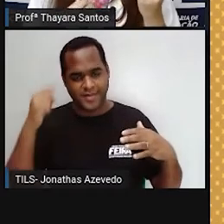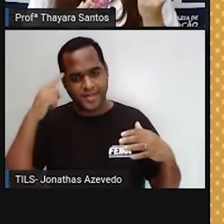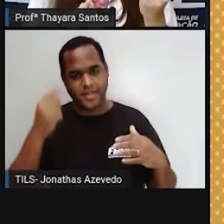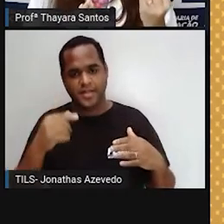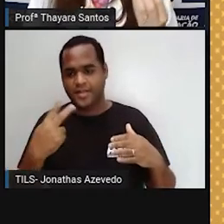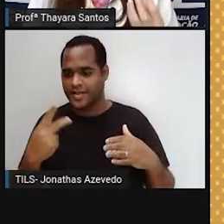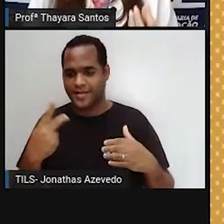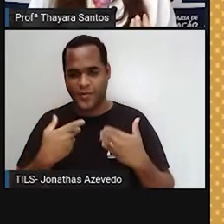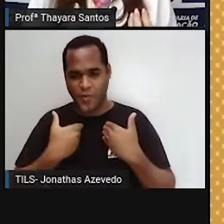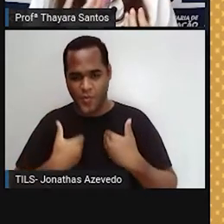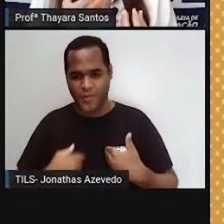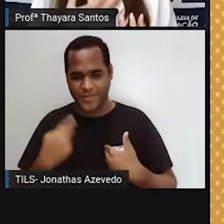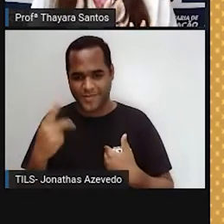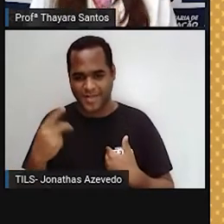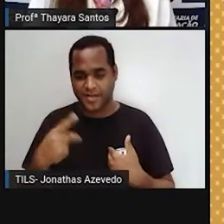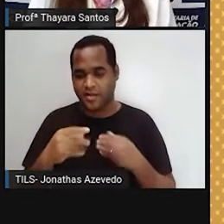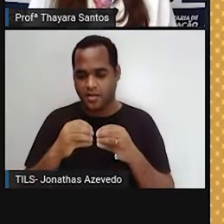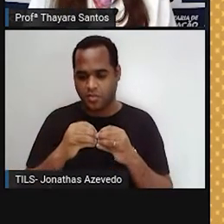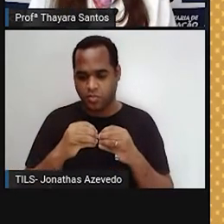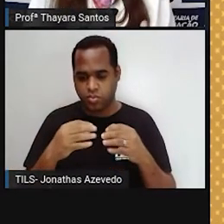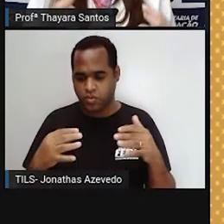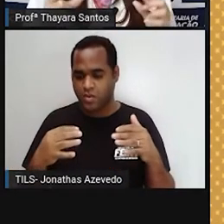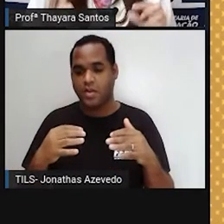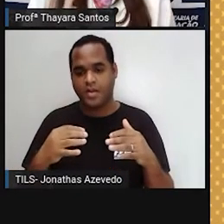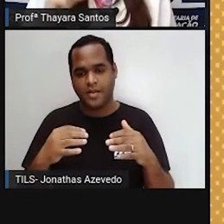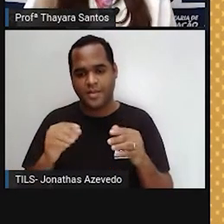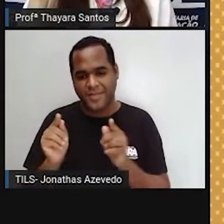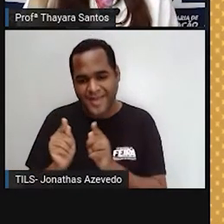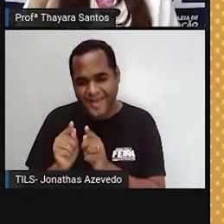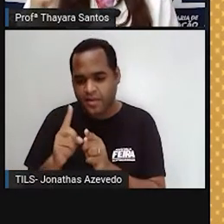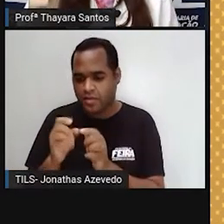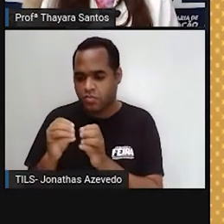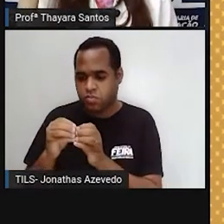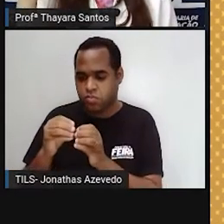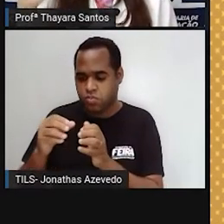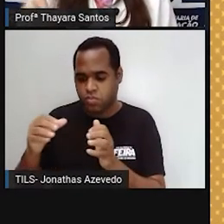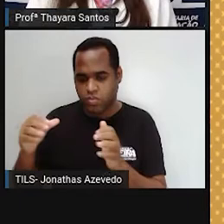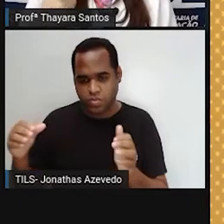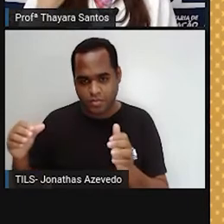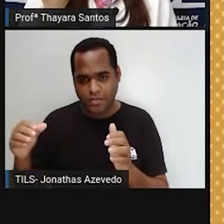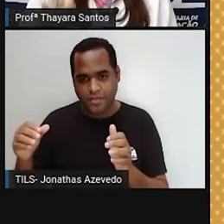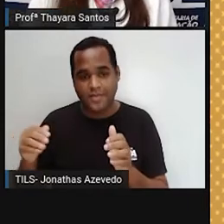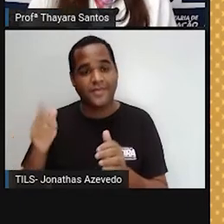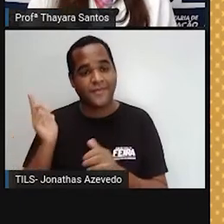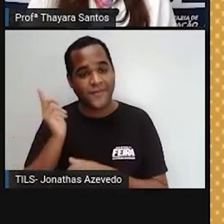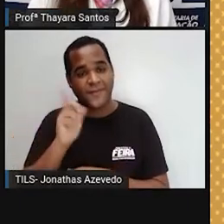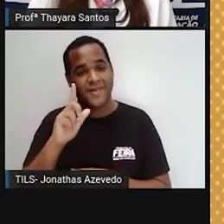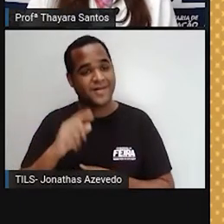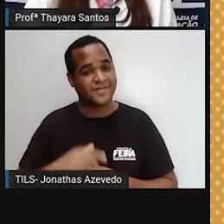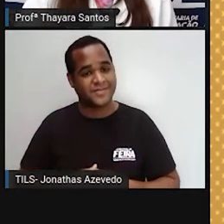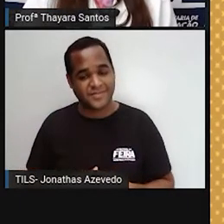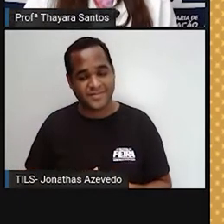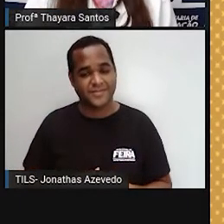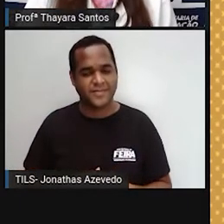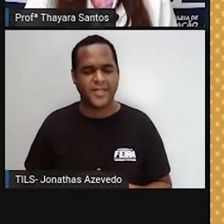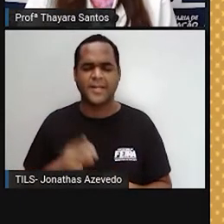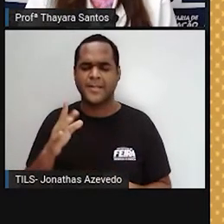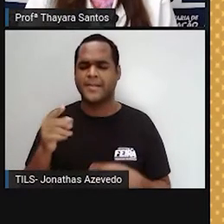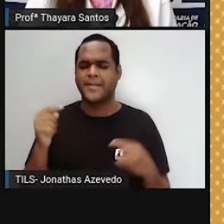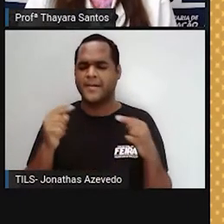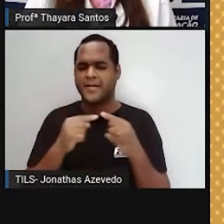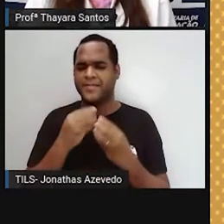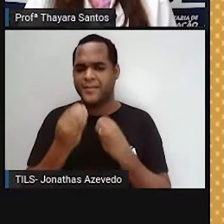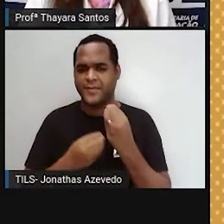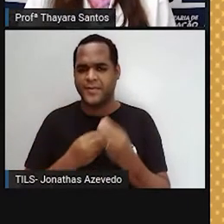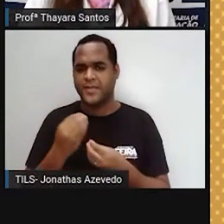e aquela parte que foi perdida vai ser regenerada, e a partezinha perdida vai dar origem a um novo organismo. Isso é um